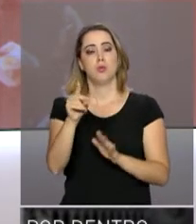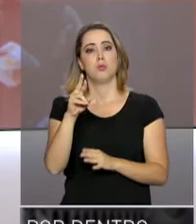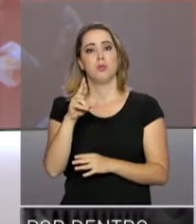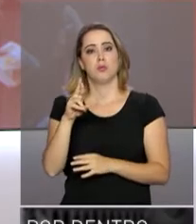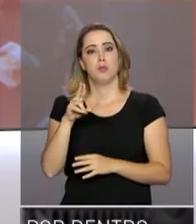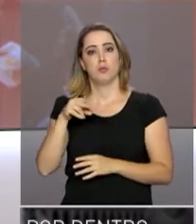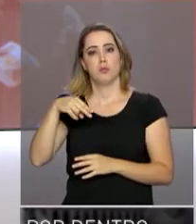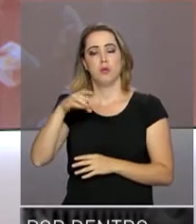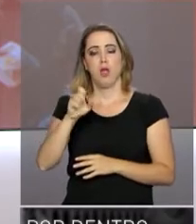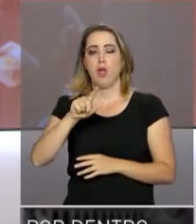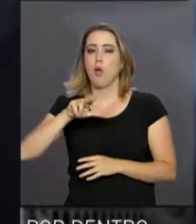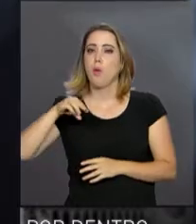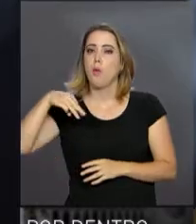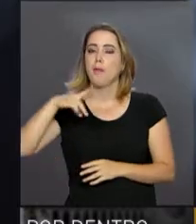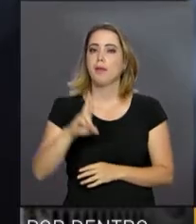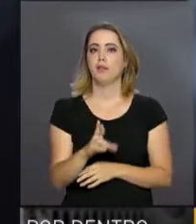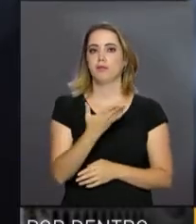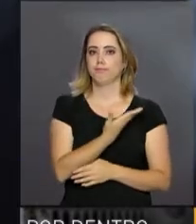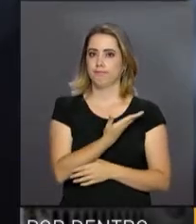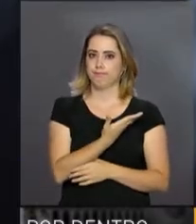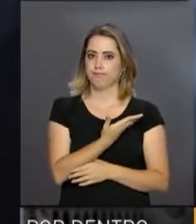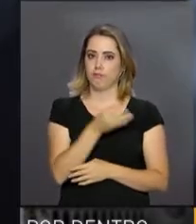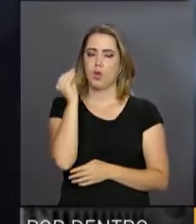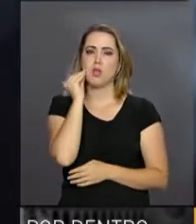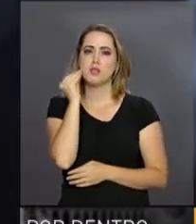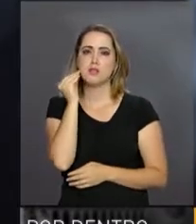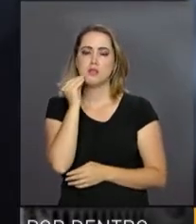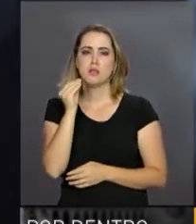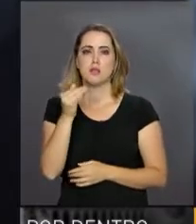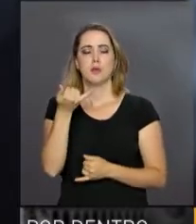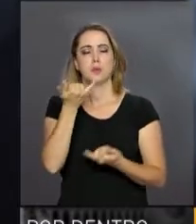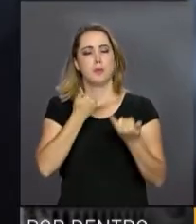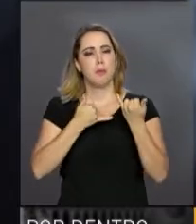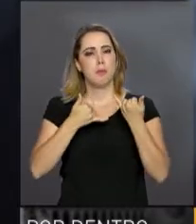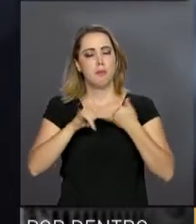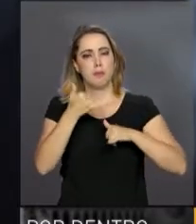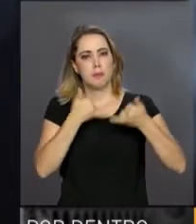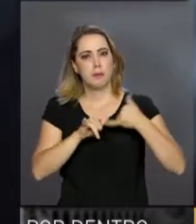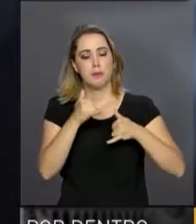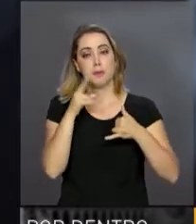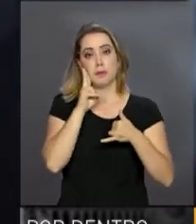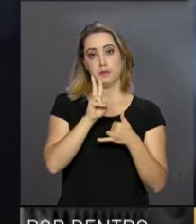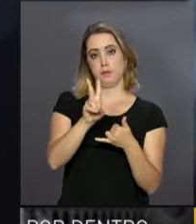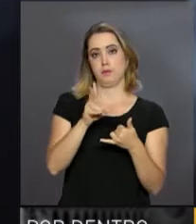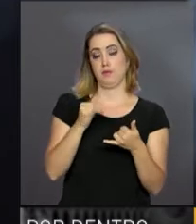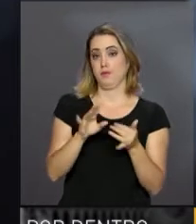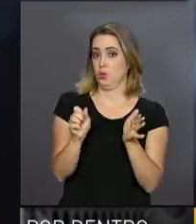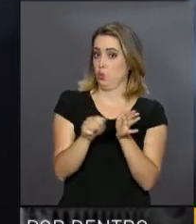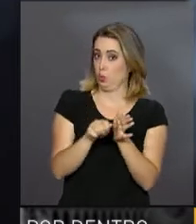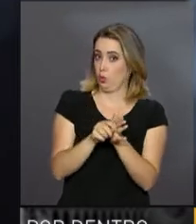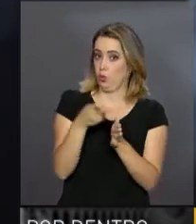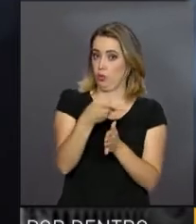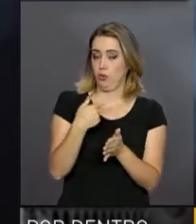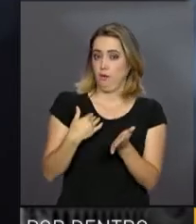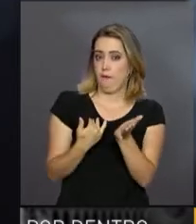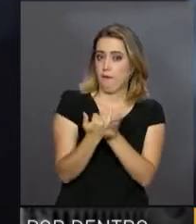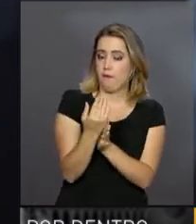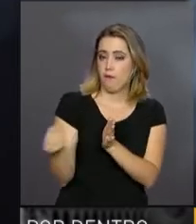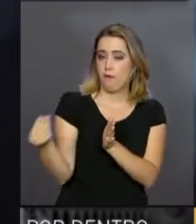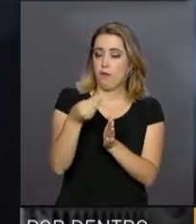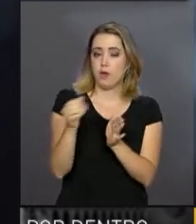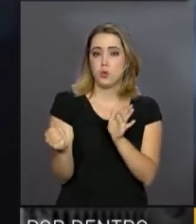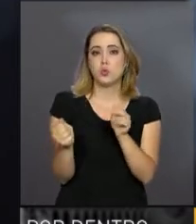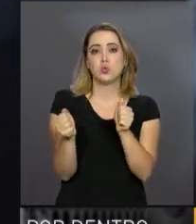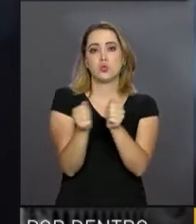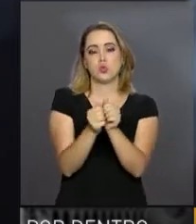Elmer Vicenzi. O exame toxicológico para motoristas de caminhão e ônibus veio com a Lei 13.281, de maio